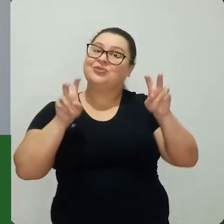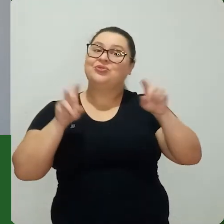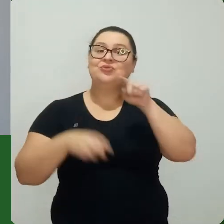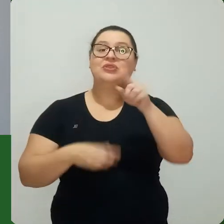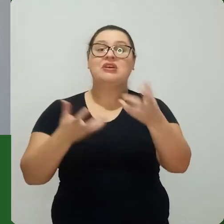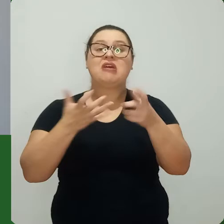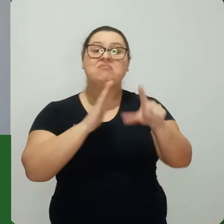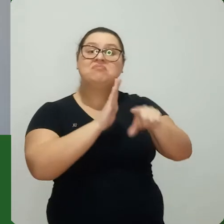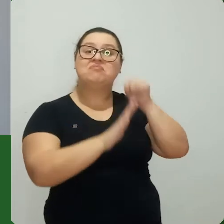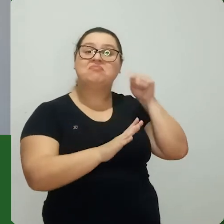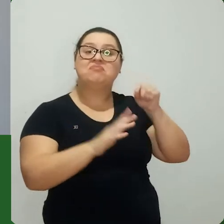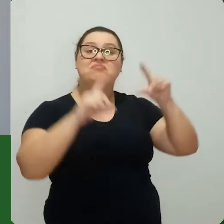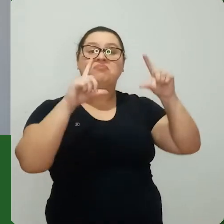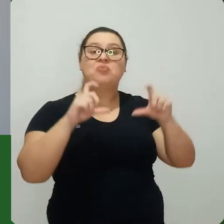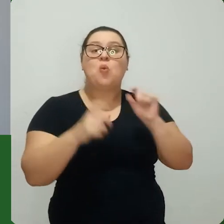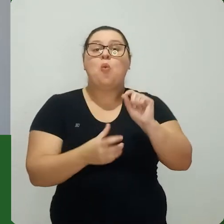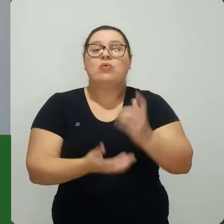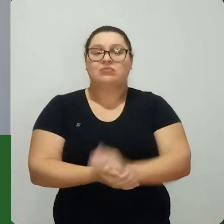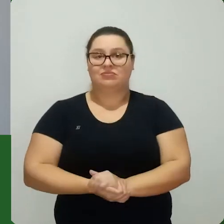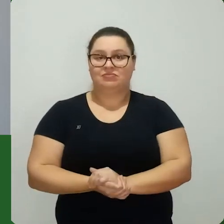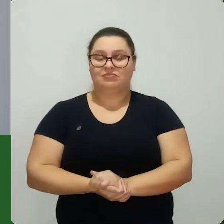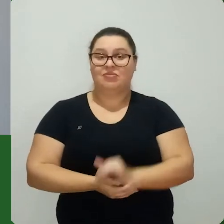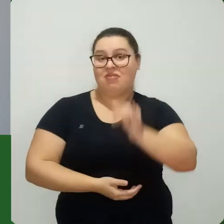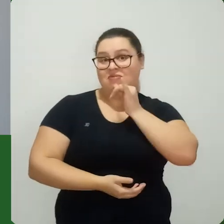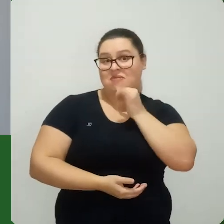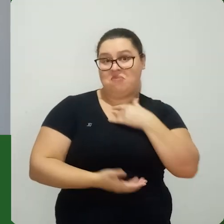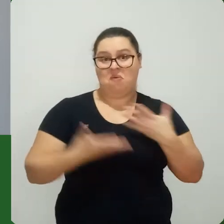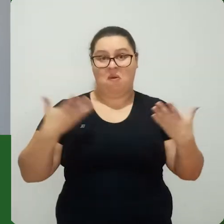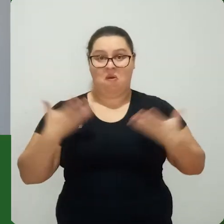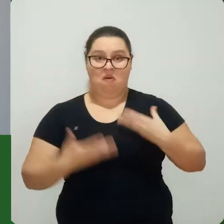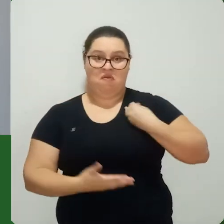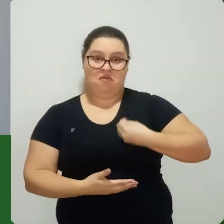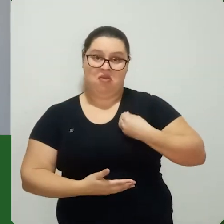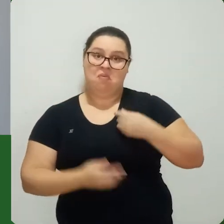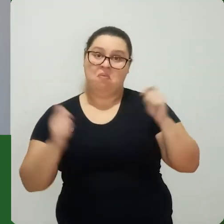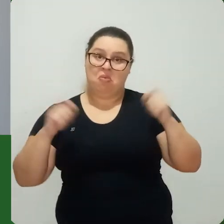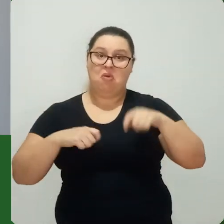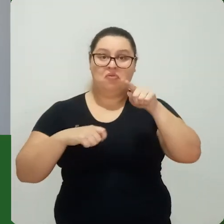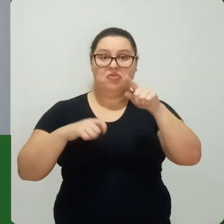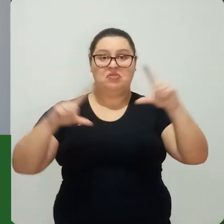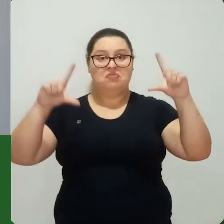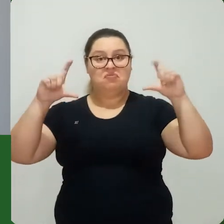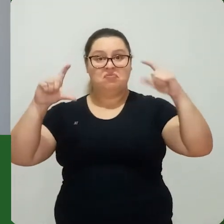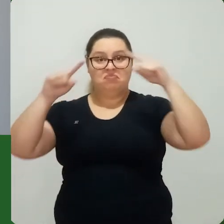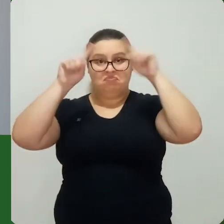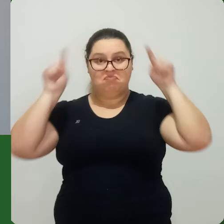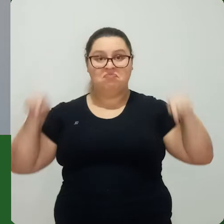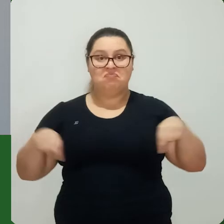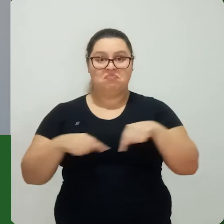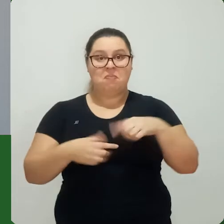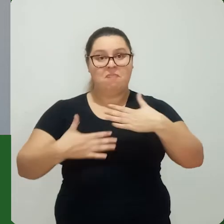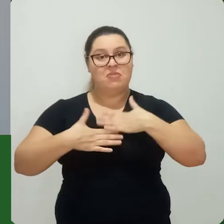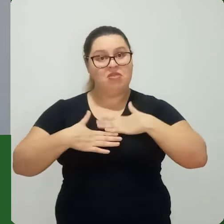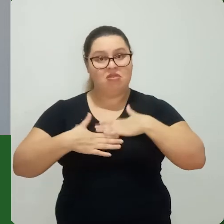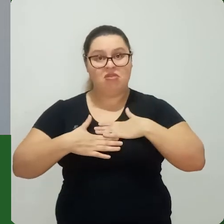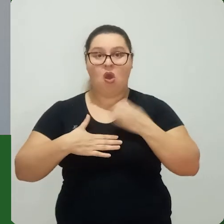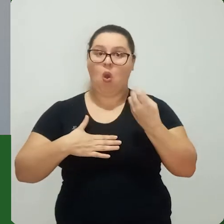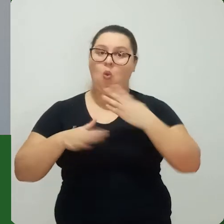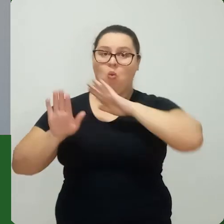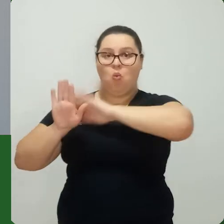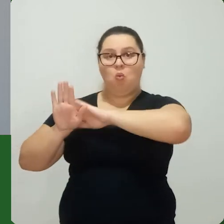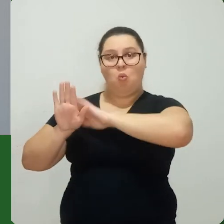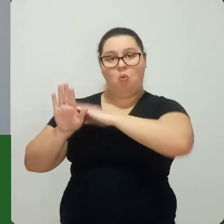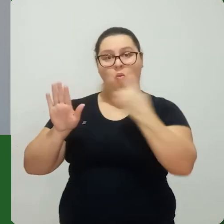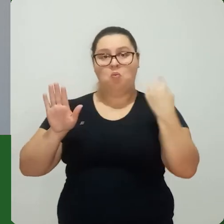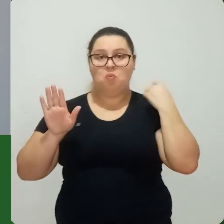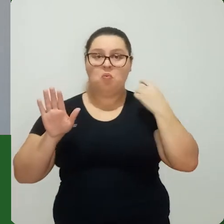aqui agora e você pode escolher fazer uma fotografia minha, você pode escolher fazer uma fotografia aqui do ambiente, aqui de trás, você pode escolher